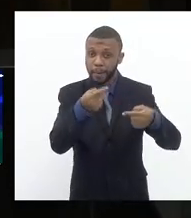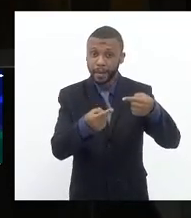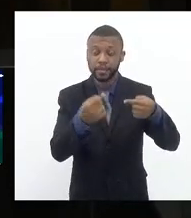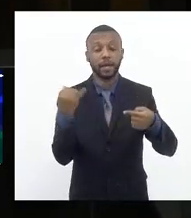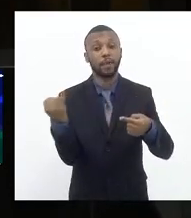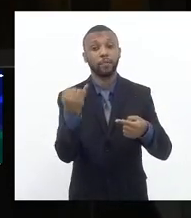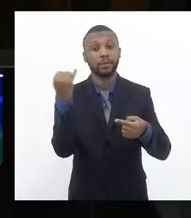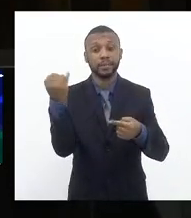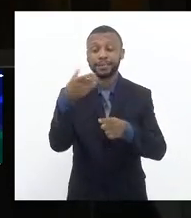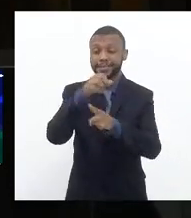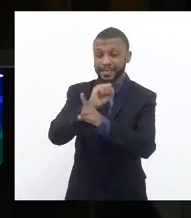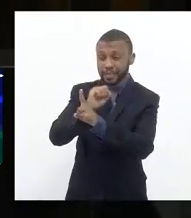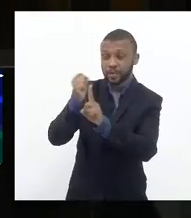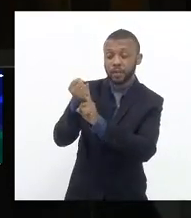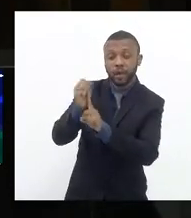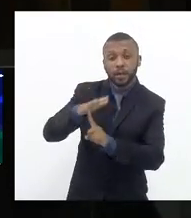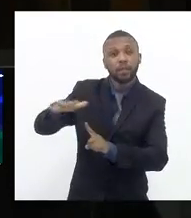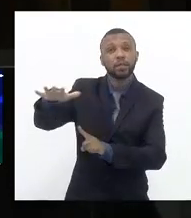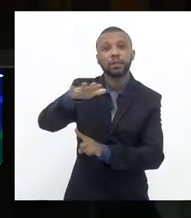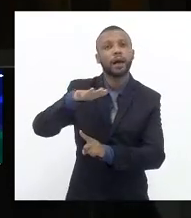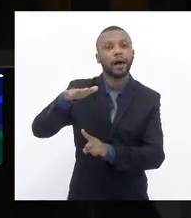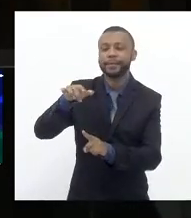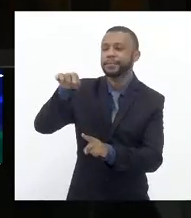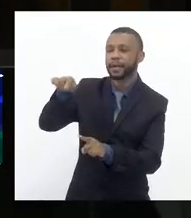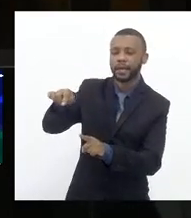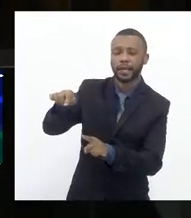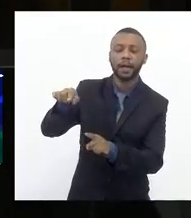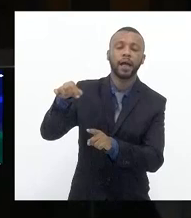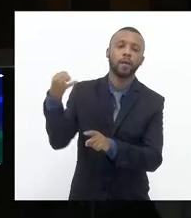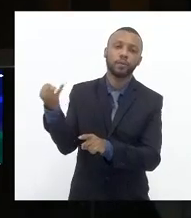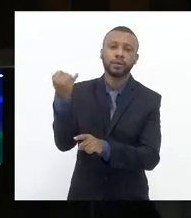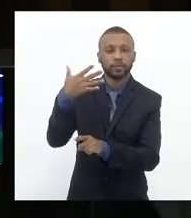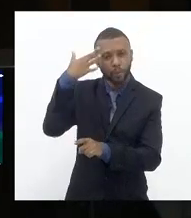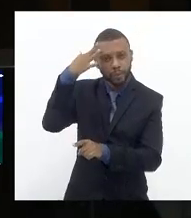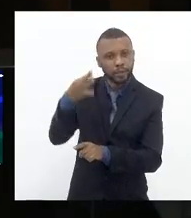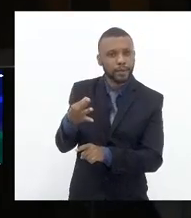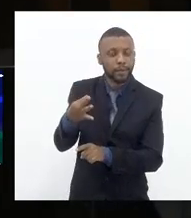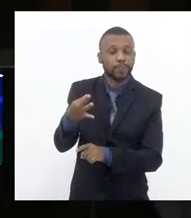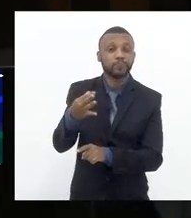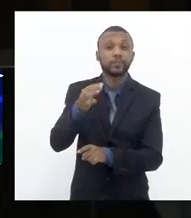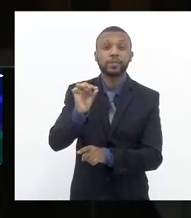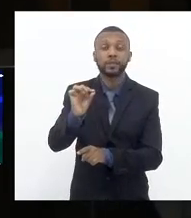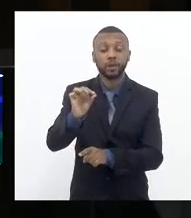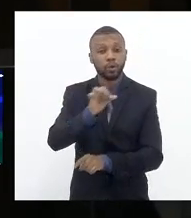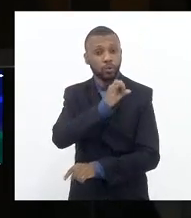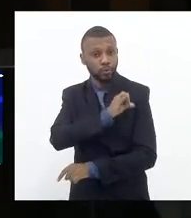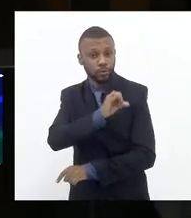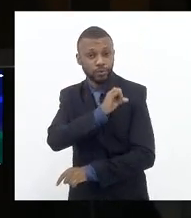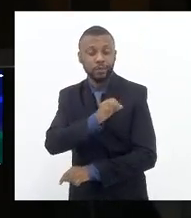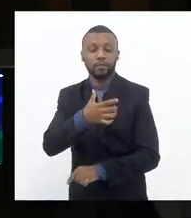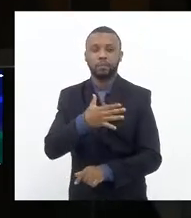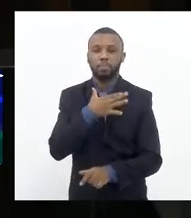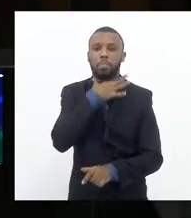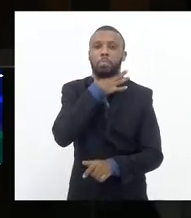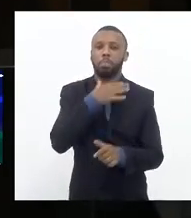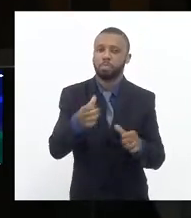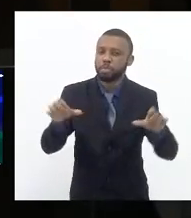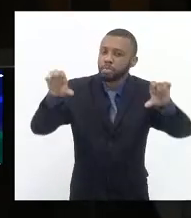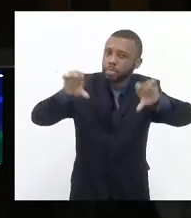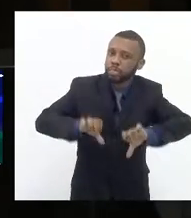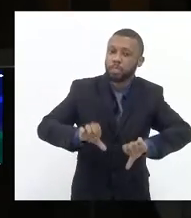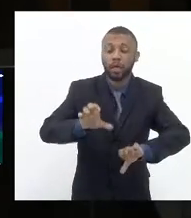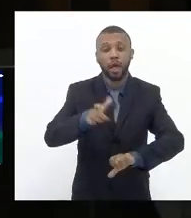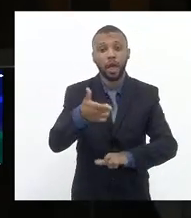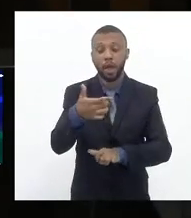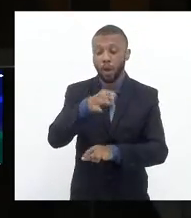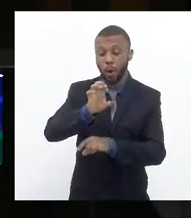entenda o que está acontecendo. O Rio de Janeiro se encontra numa crise, uma crise econômica. É um Estado que tem perdido